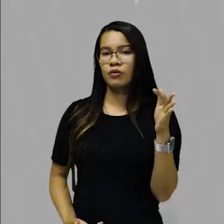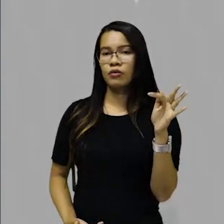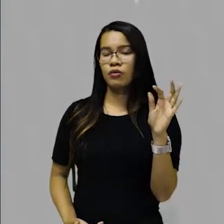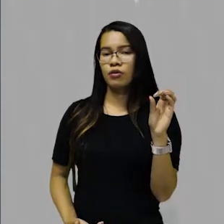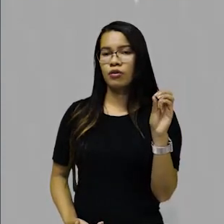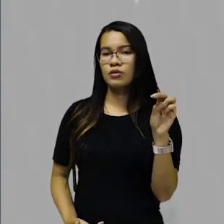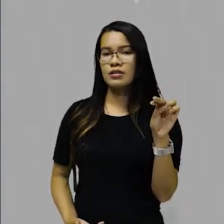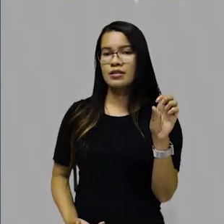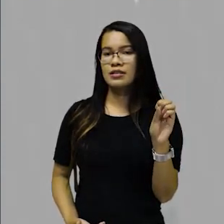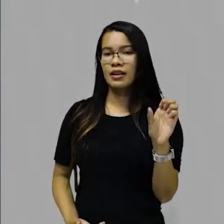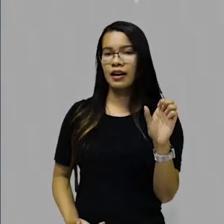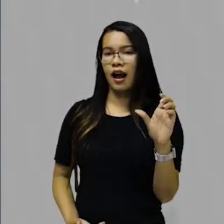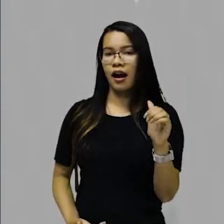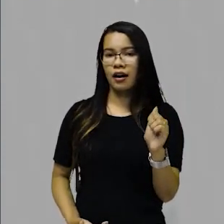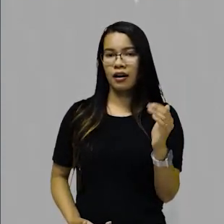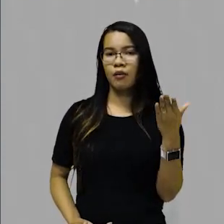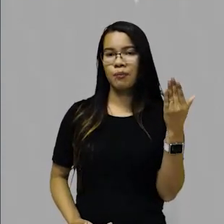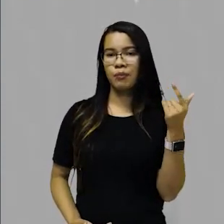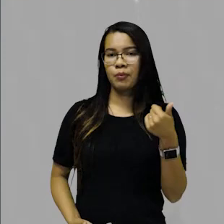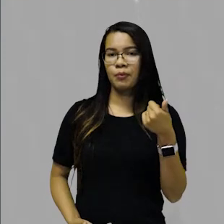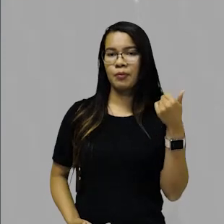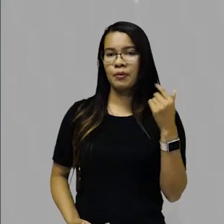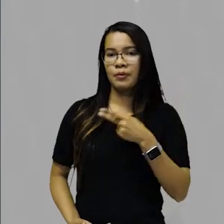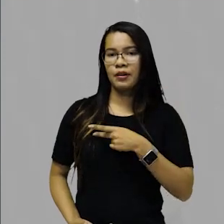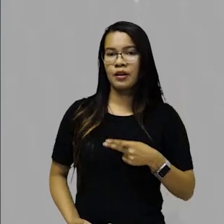Uma. Uma só.